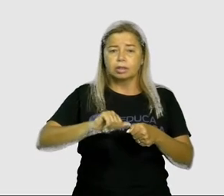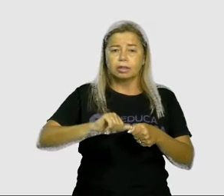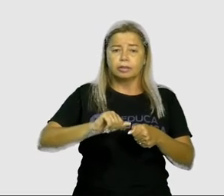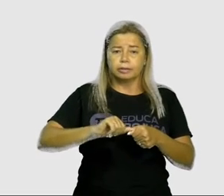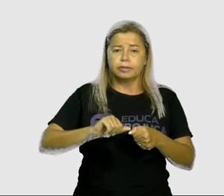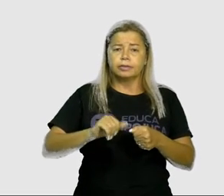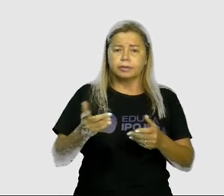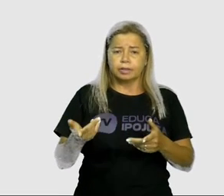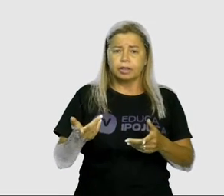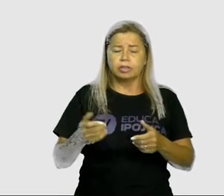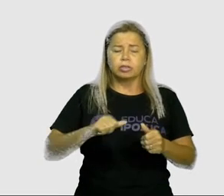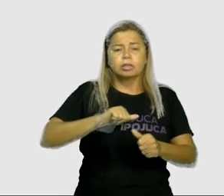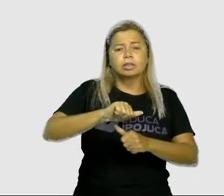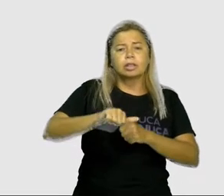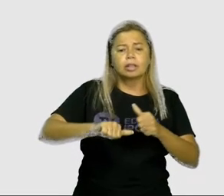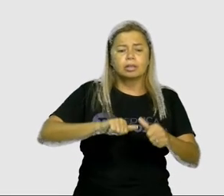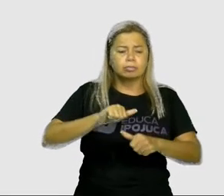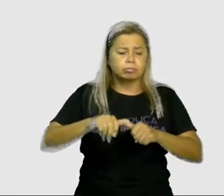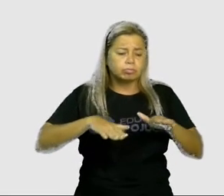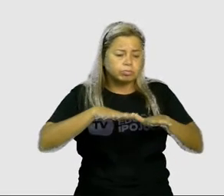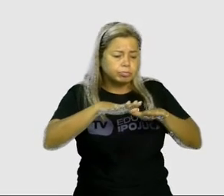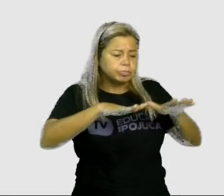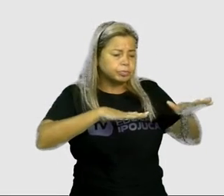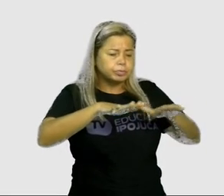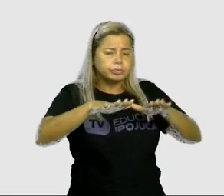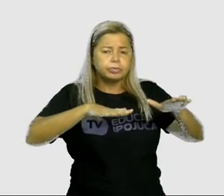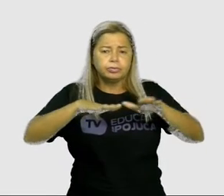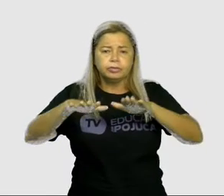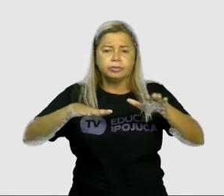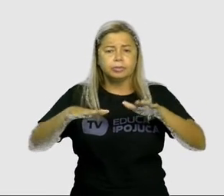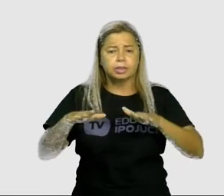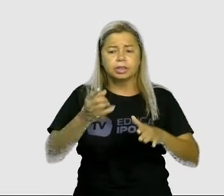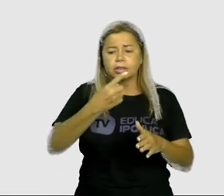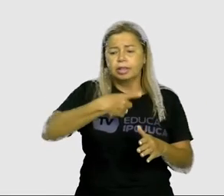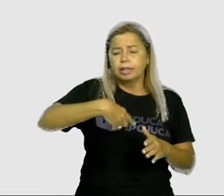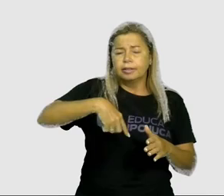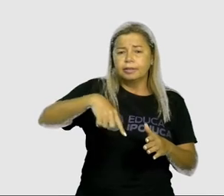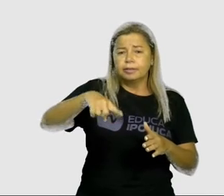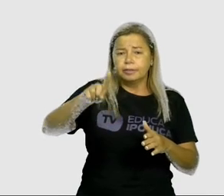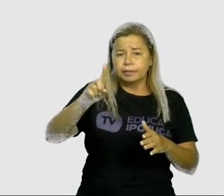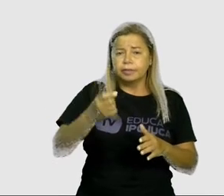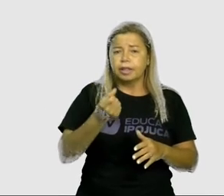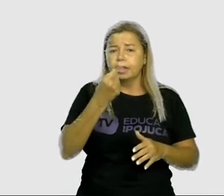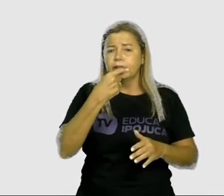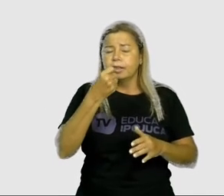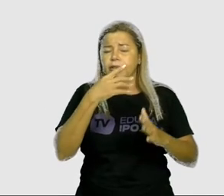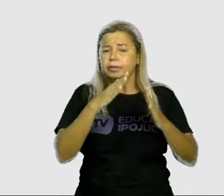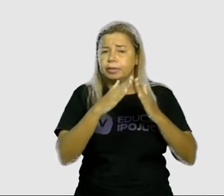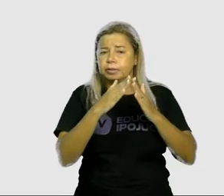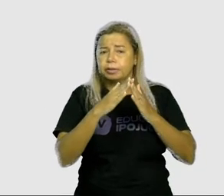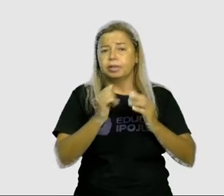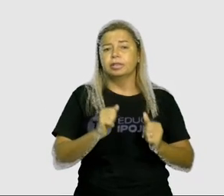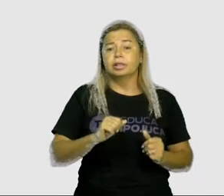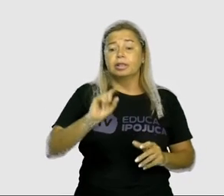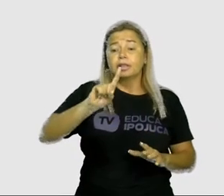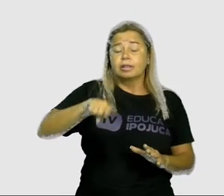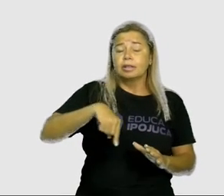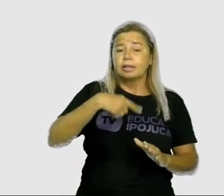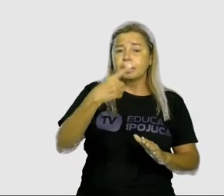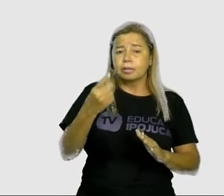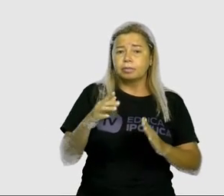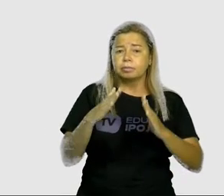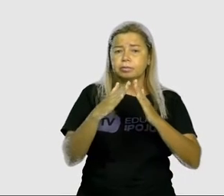se deslocando, passando em frente à farmácia, em seguida à igreja,